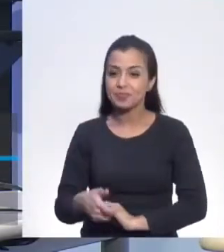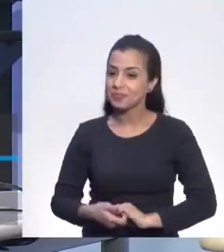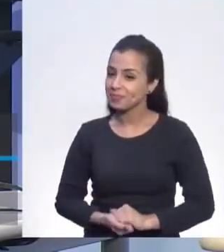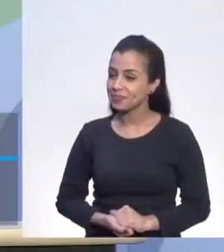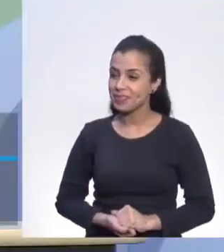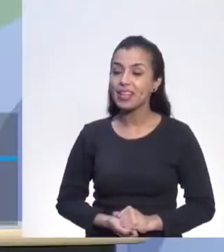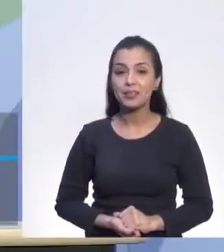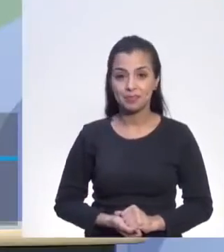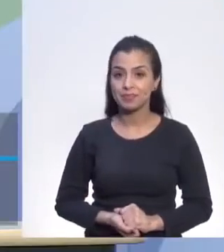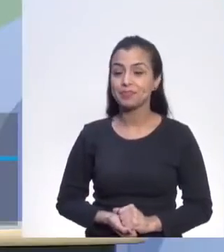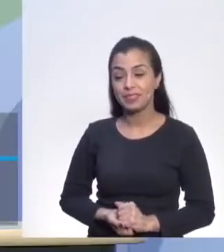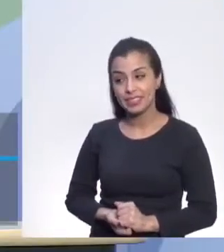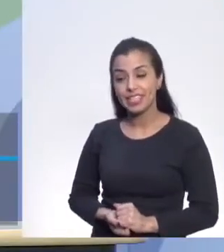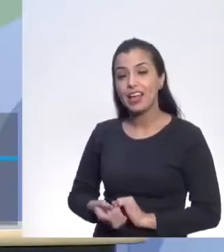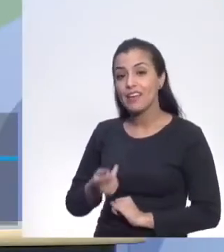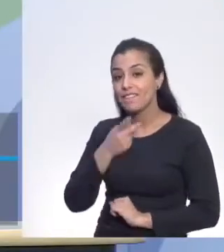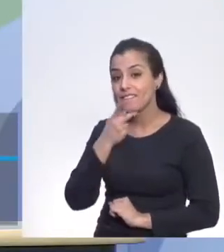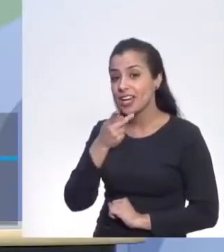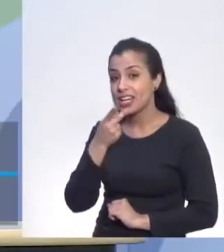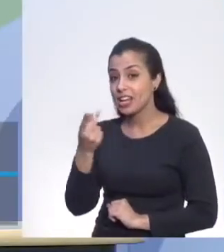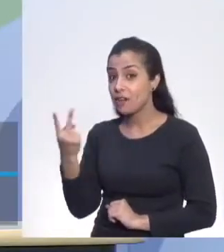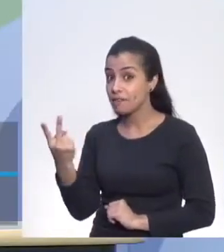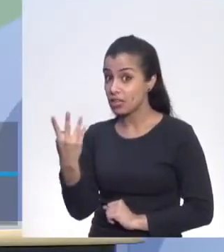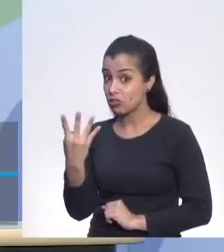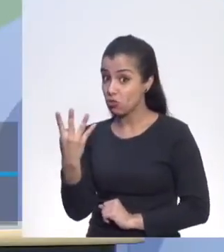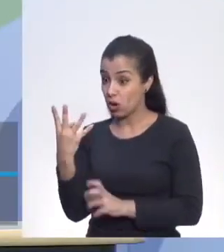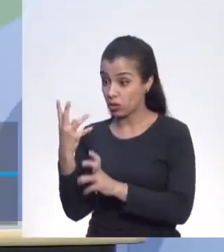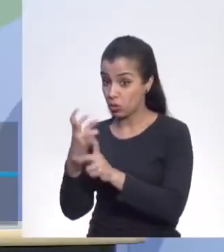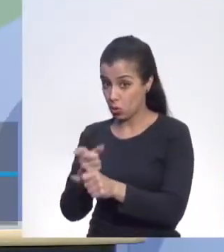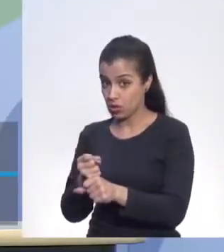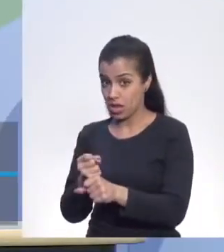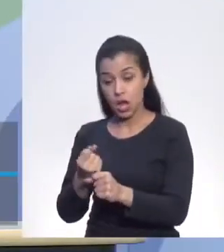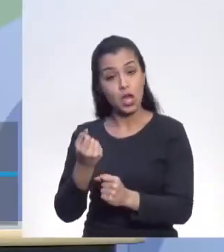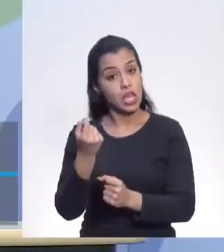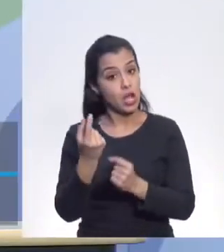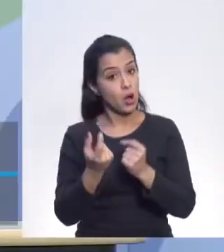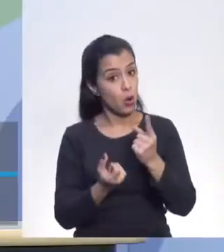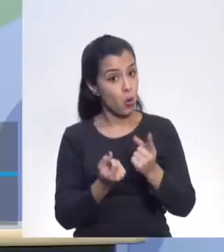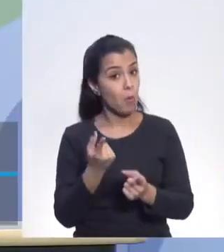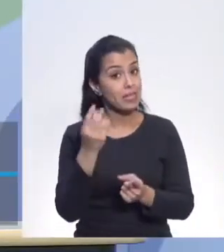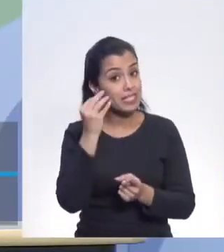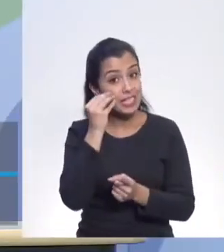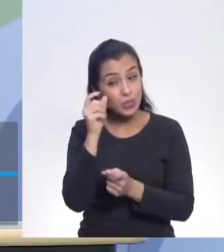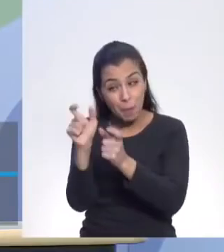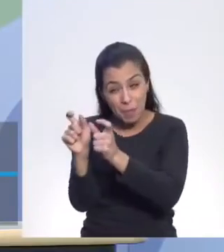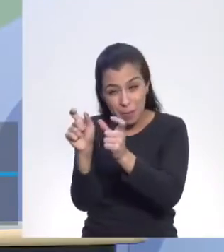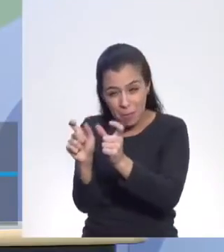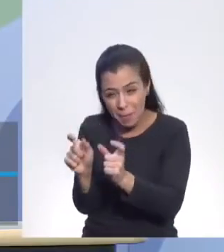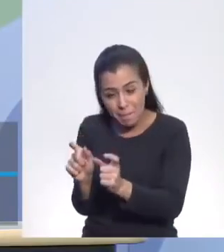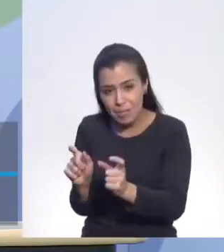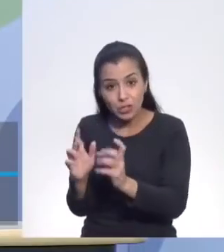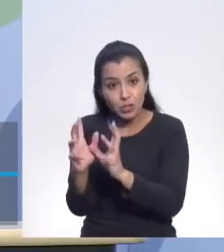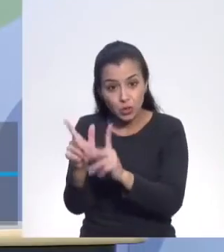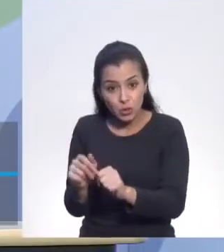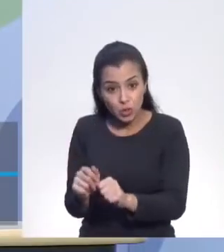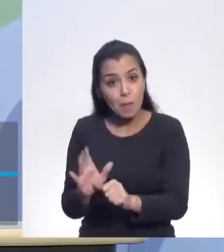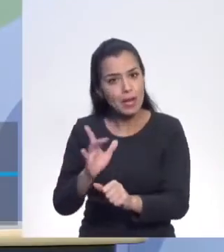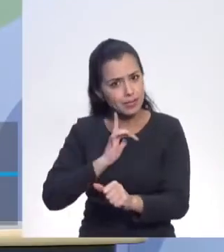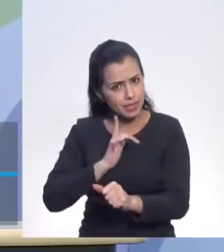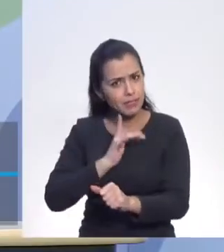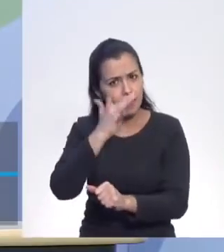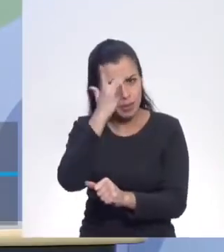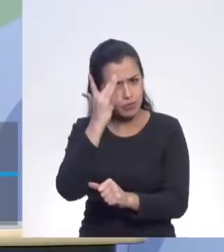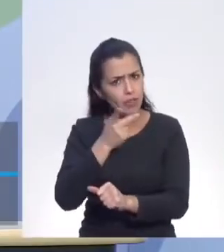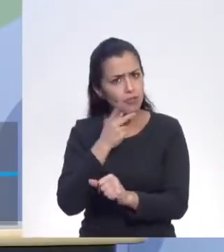Olha, professora Inês, eles falaram que são 24 anagramas. Algumas pessoas se arriscaram a começar a escrever esses anagramas. Não todos, mas teve gente que escreveu bastante,